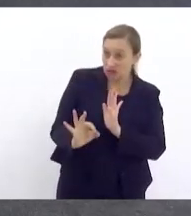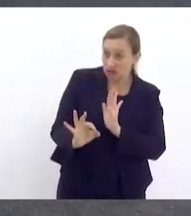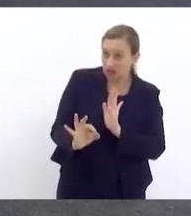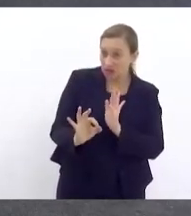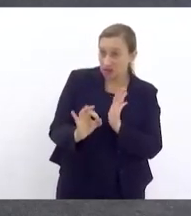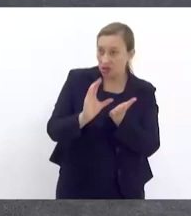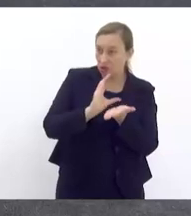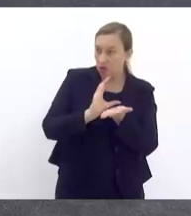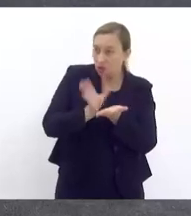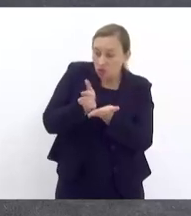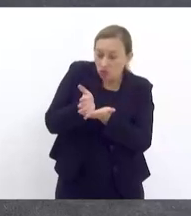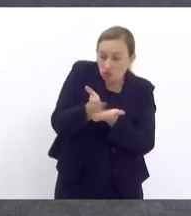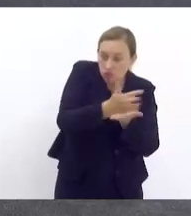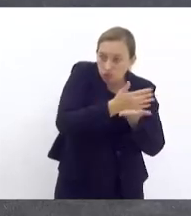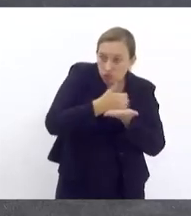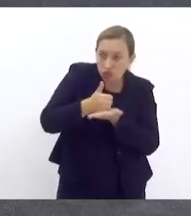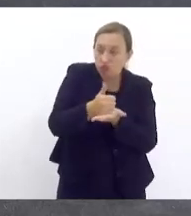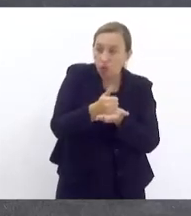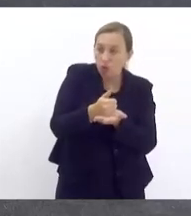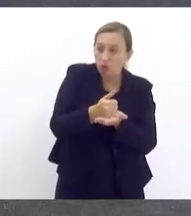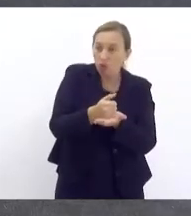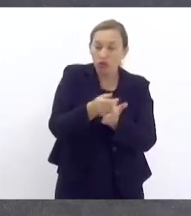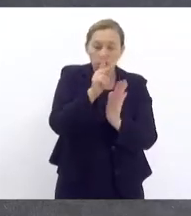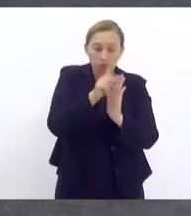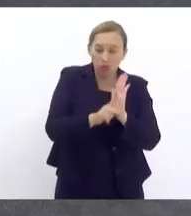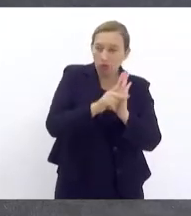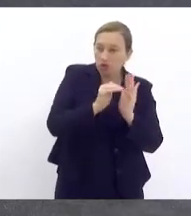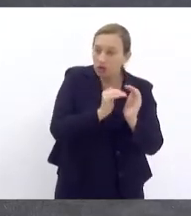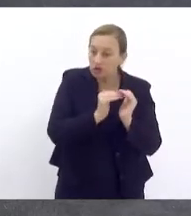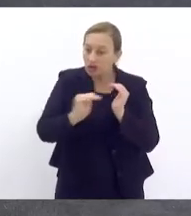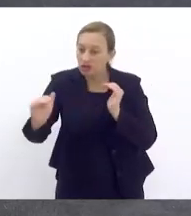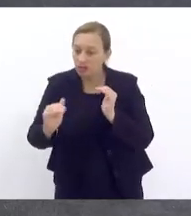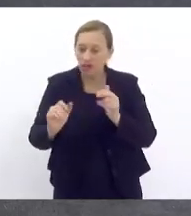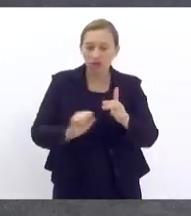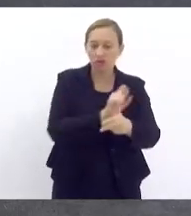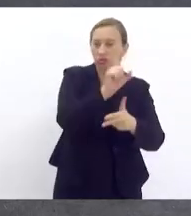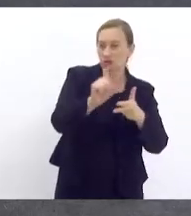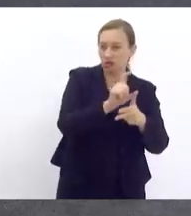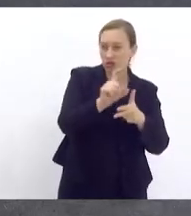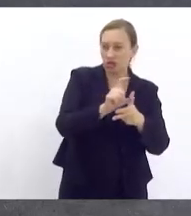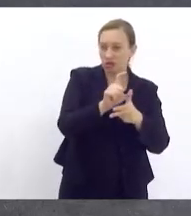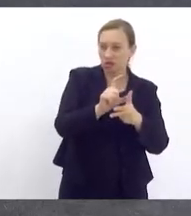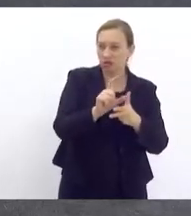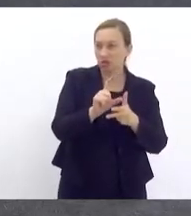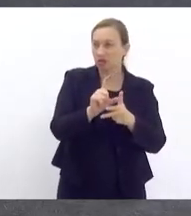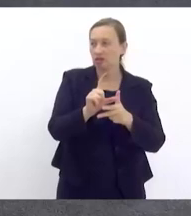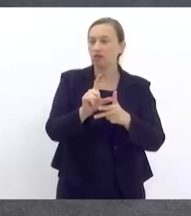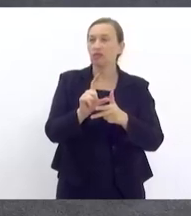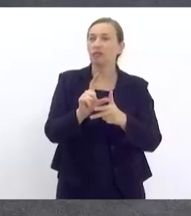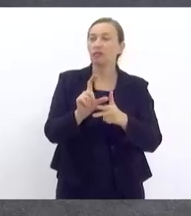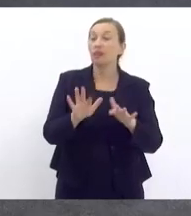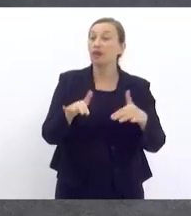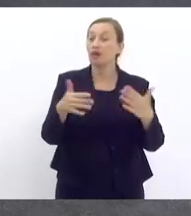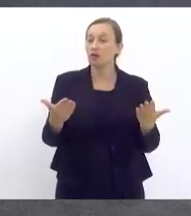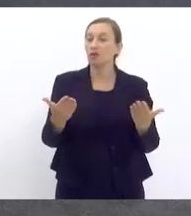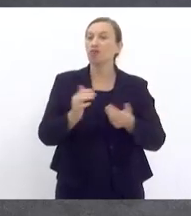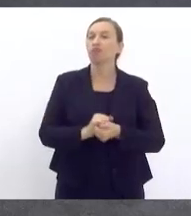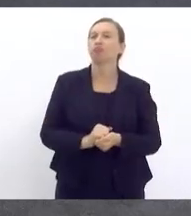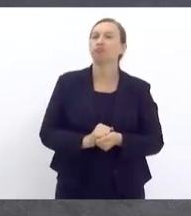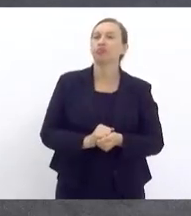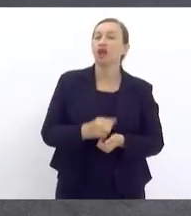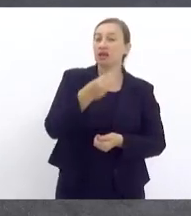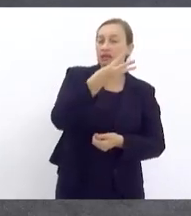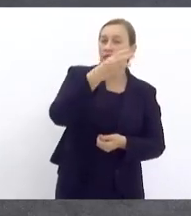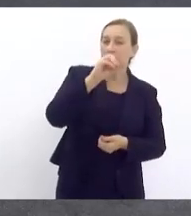corrente líquida prevista no projeto encaminhado pelo executivo das quais serão no mínimo